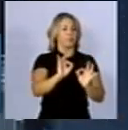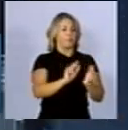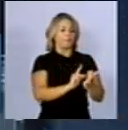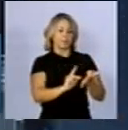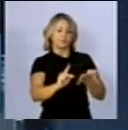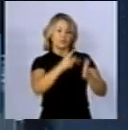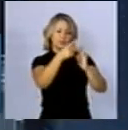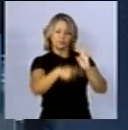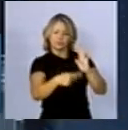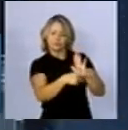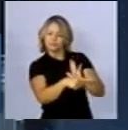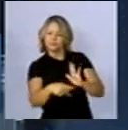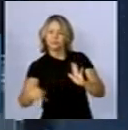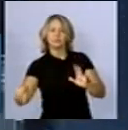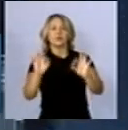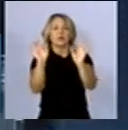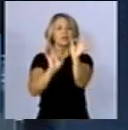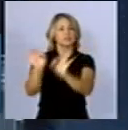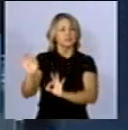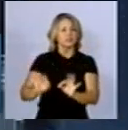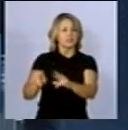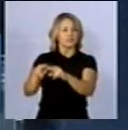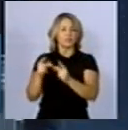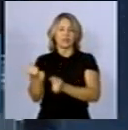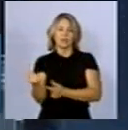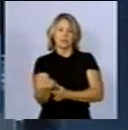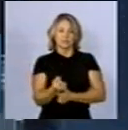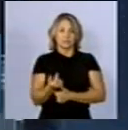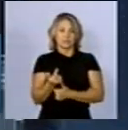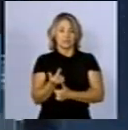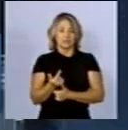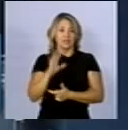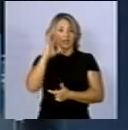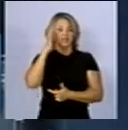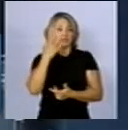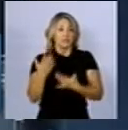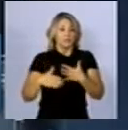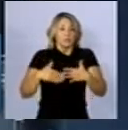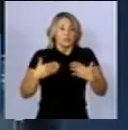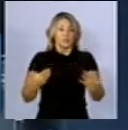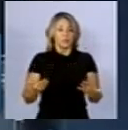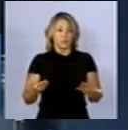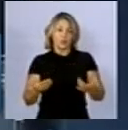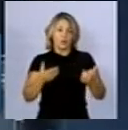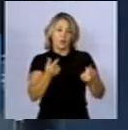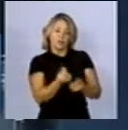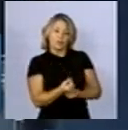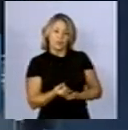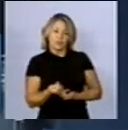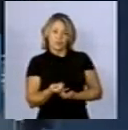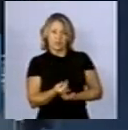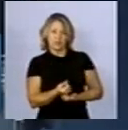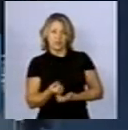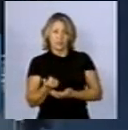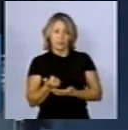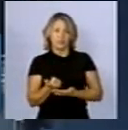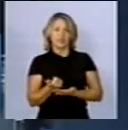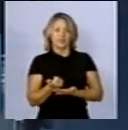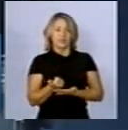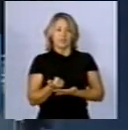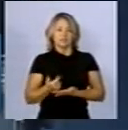definiu e em função do seu banco de preços, definiu qual seria eh o valor da